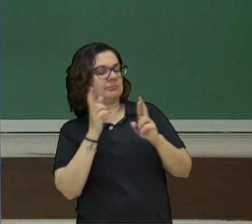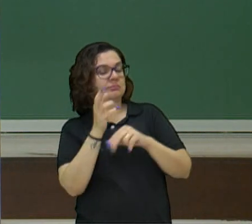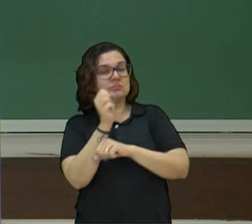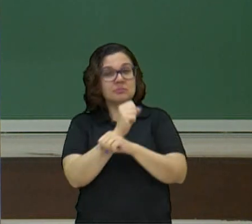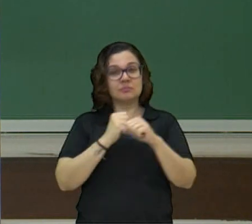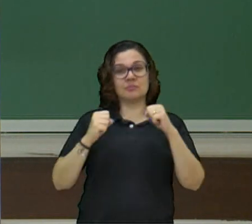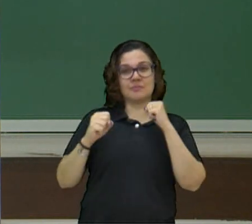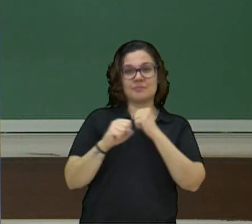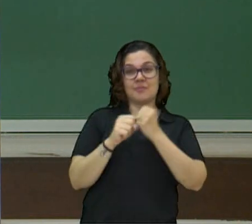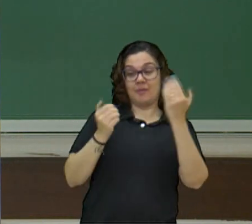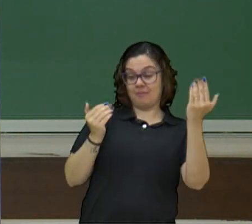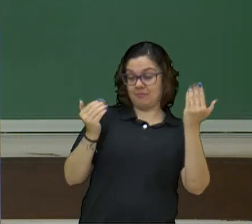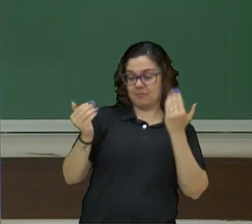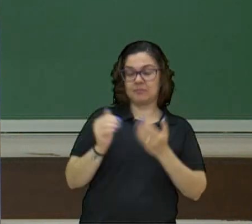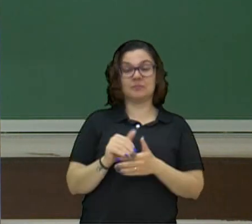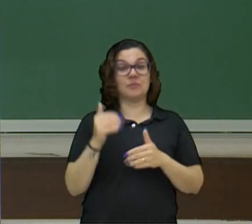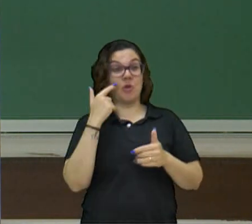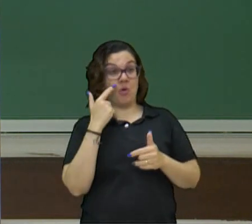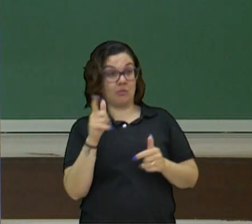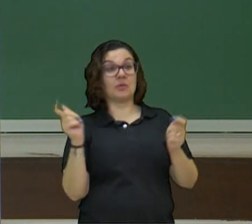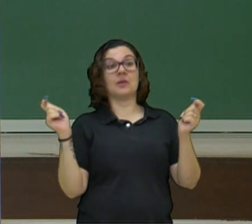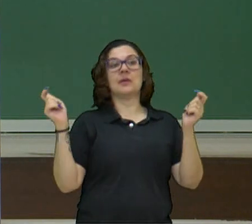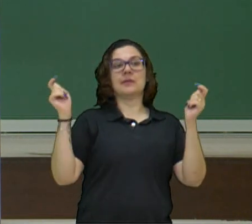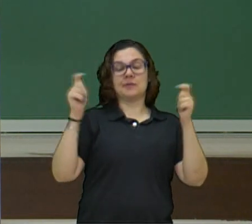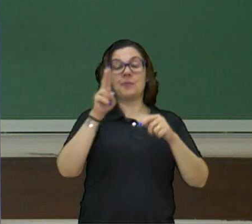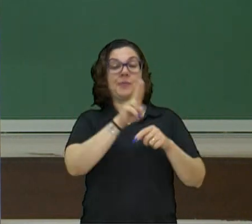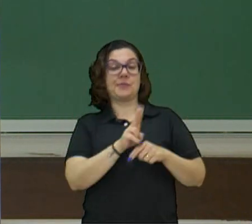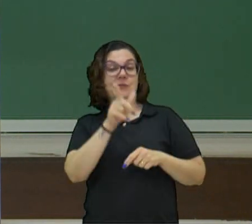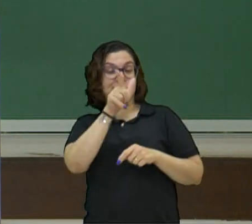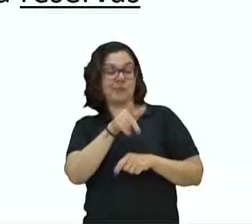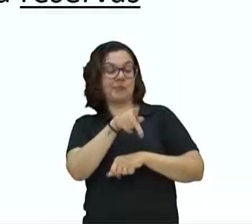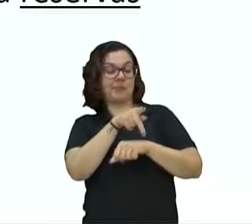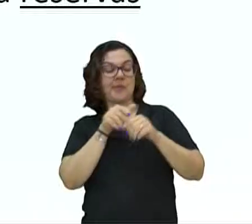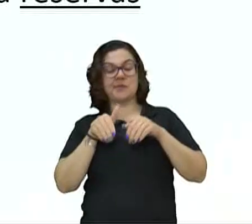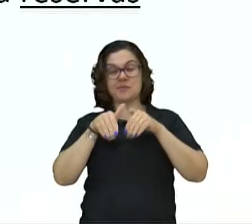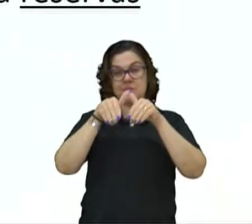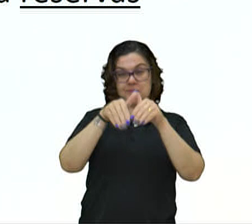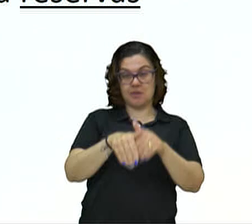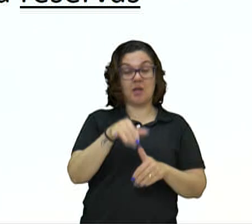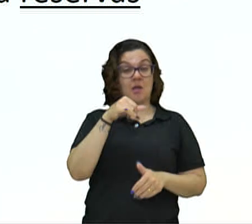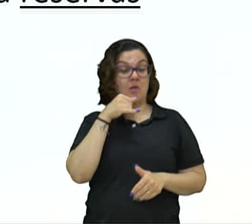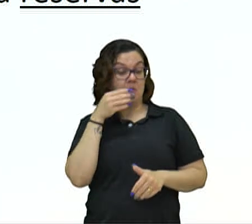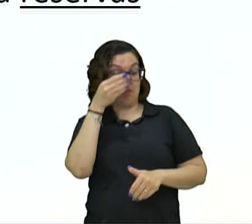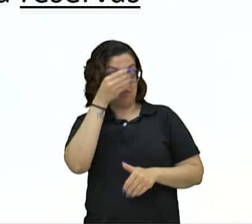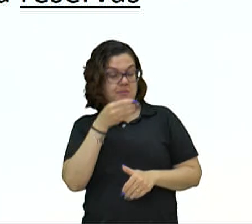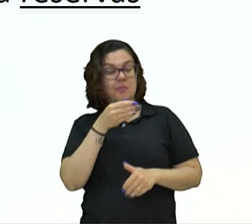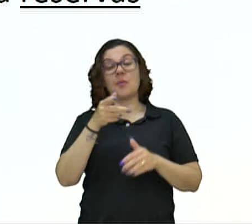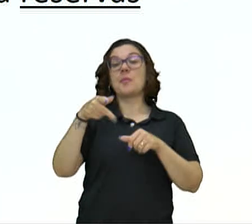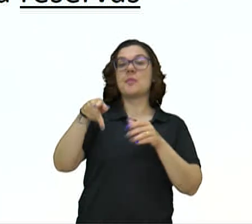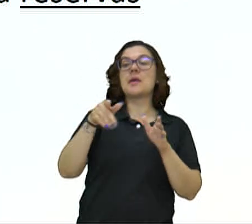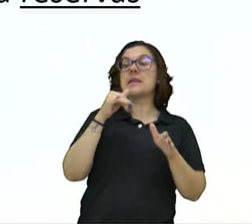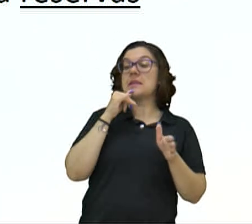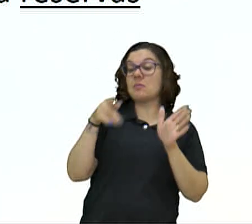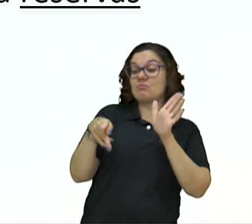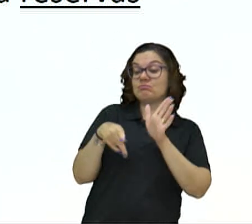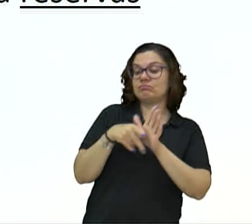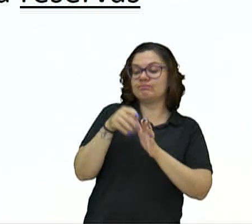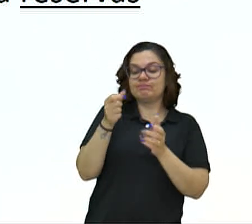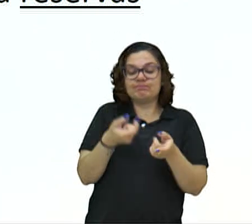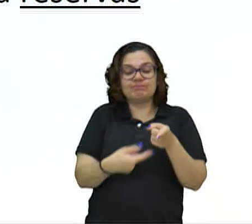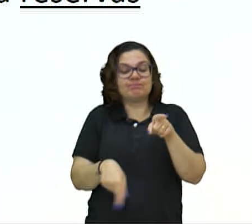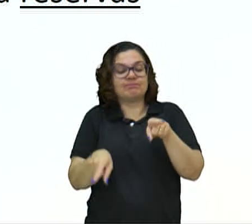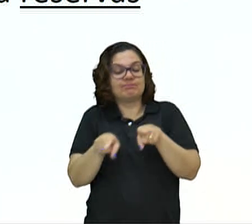tem com esses recursos vão lógico utilizar novamente austrália aqui austrália possui grandes reservas de recursos minerais